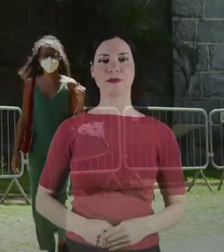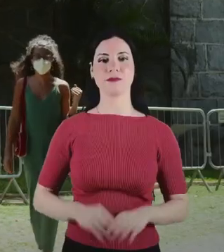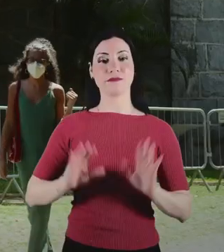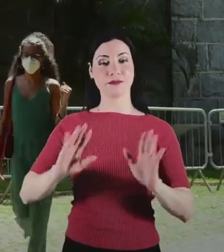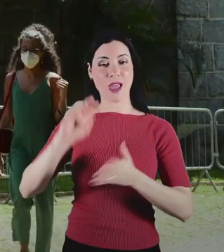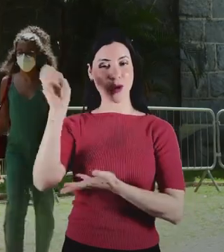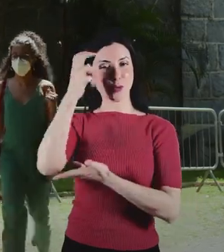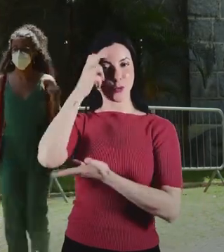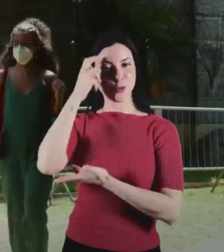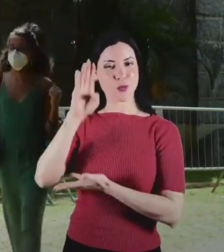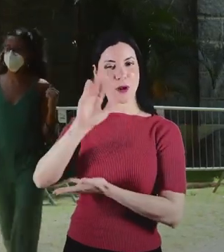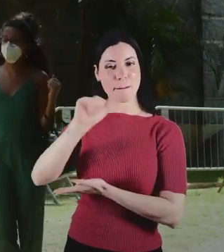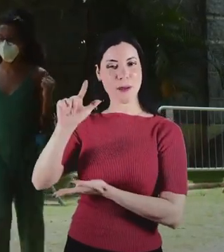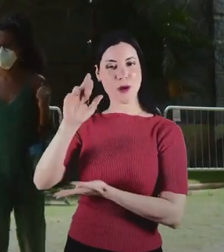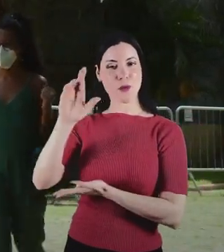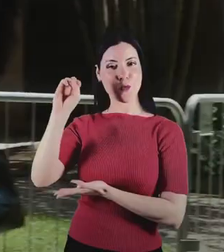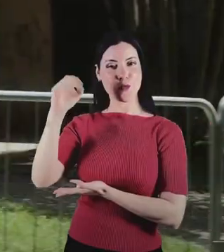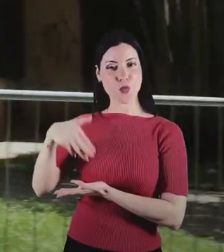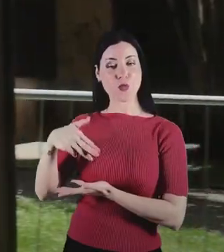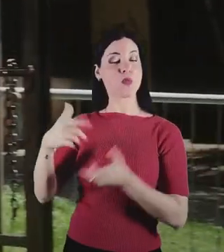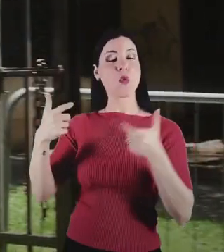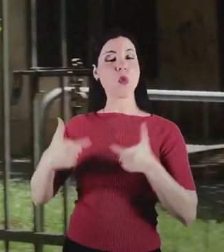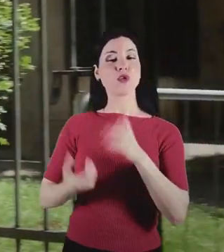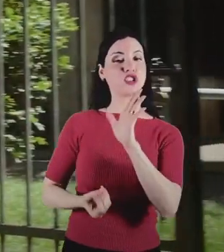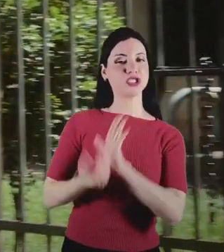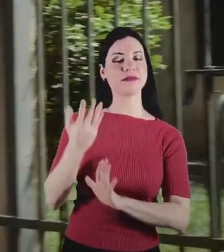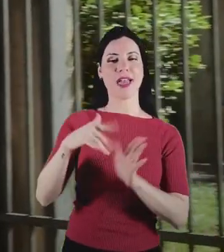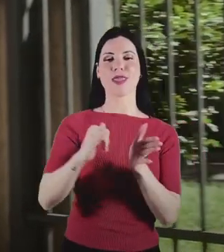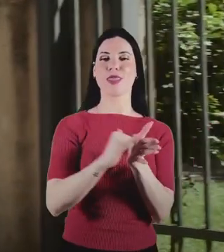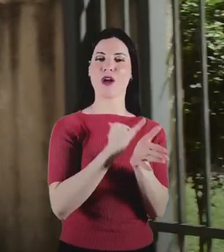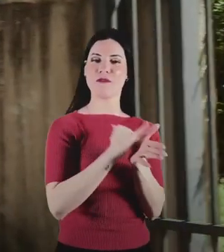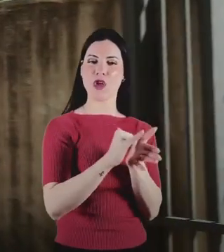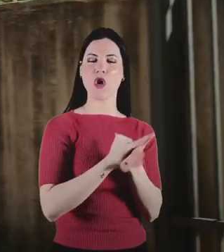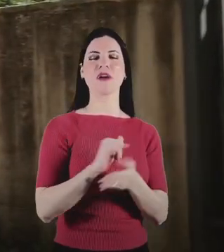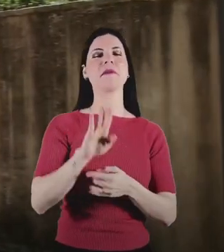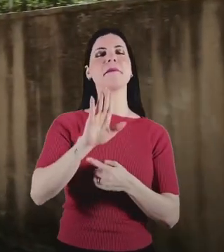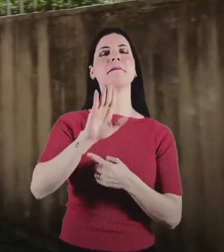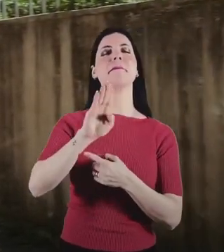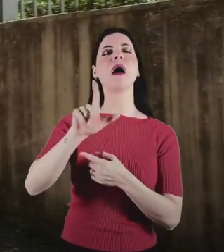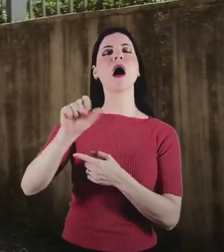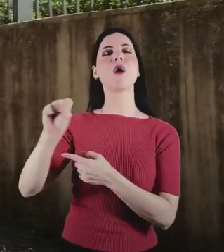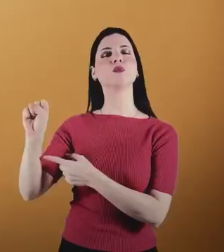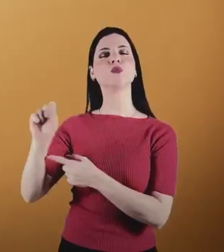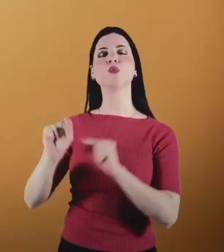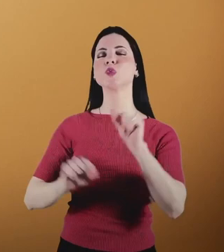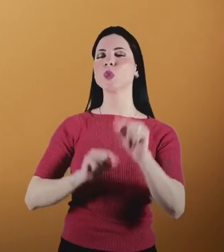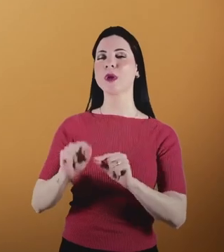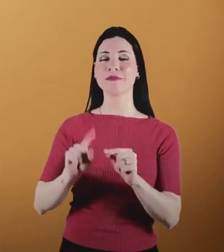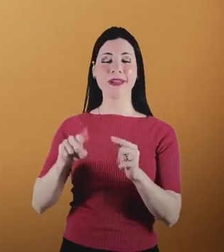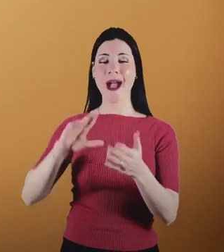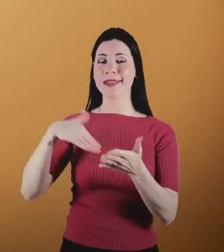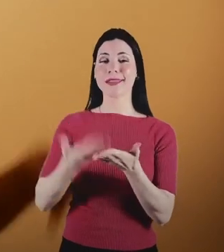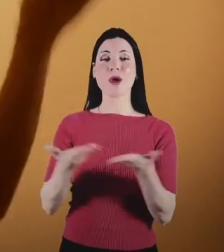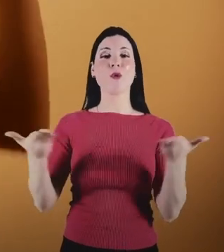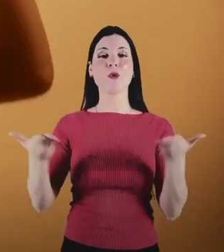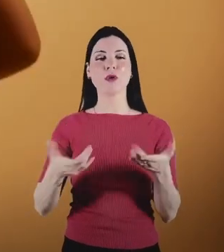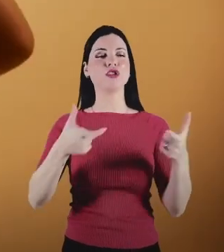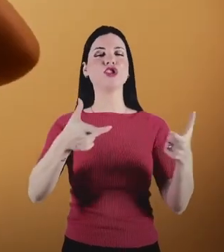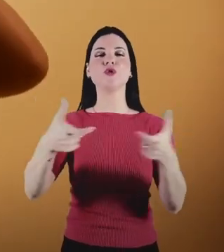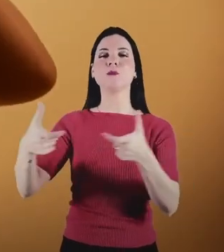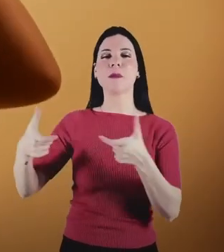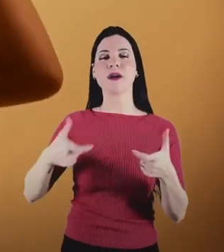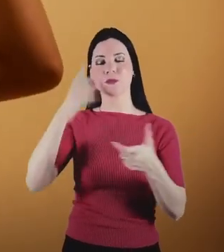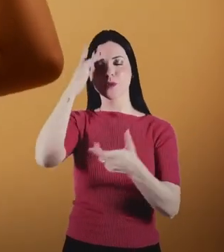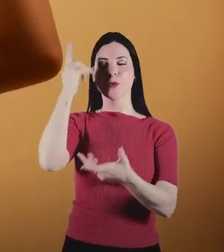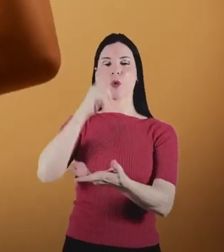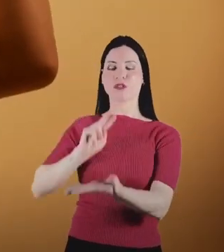A cultura ballroom, ela nasceu em Nova York. As balls eram, eu acredito que até hoje, um espaço